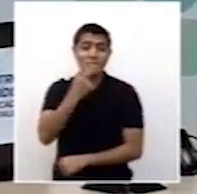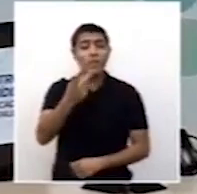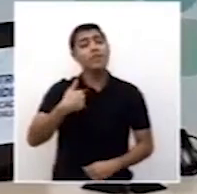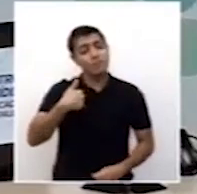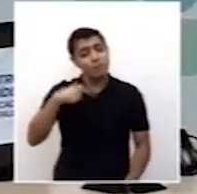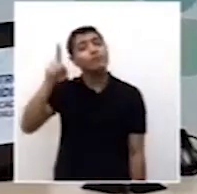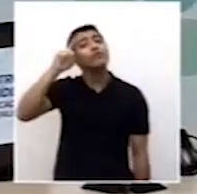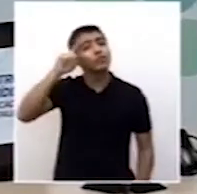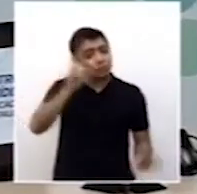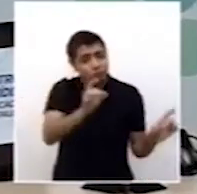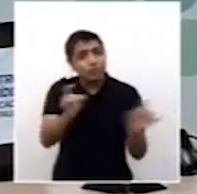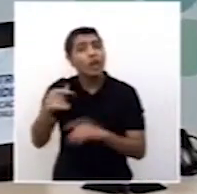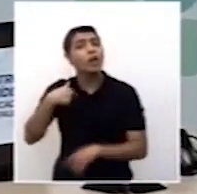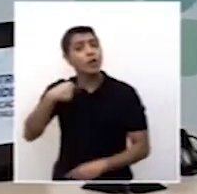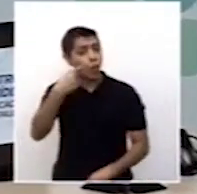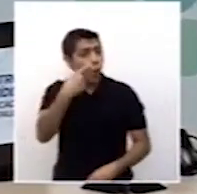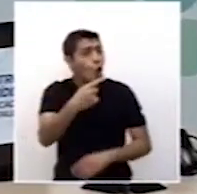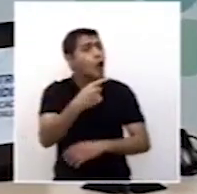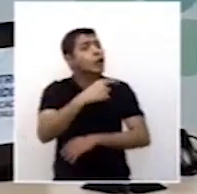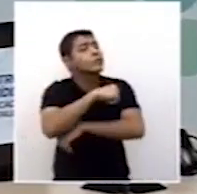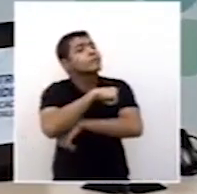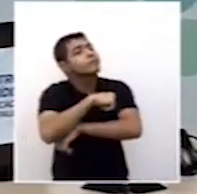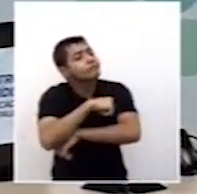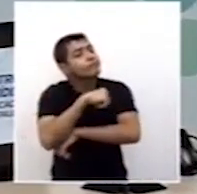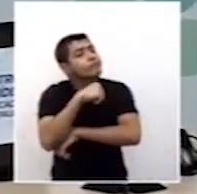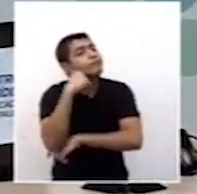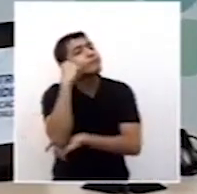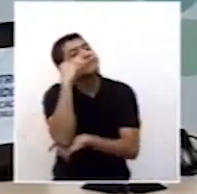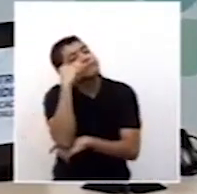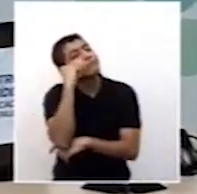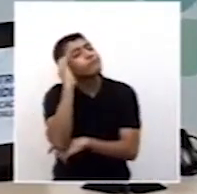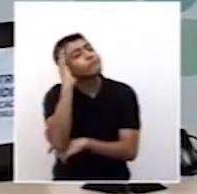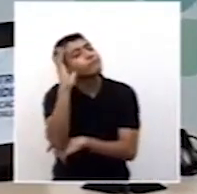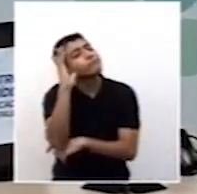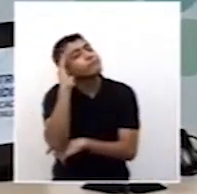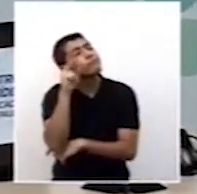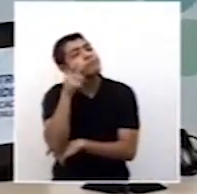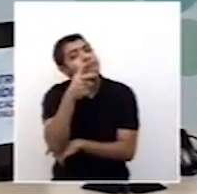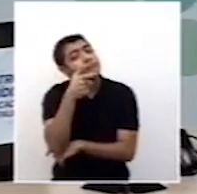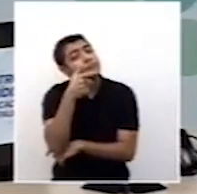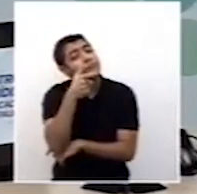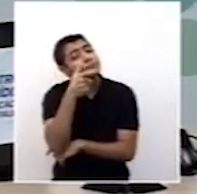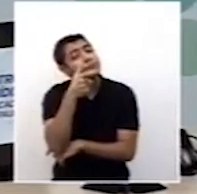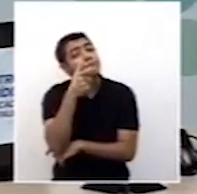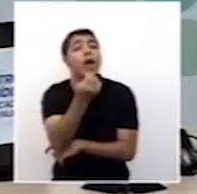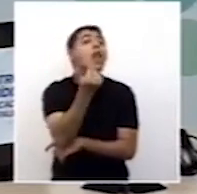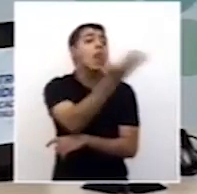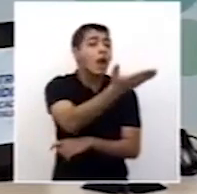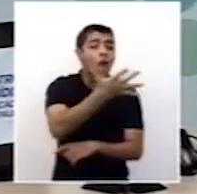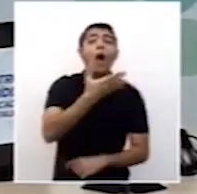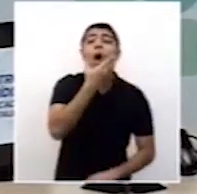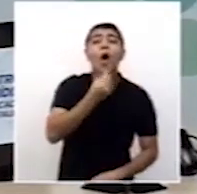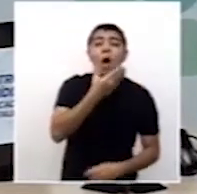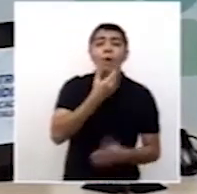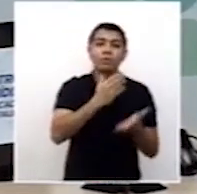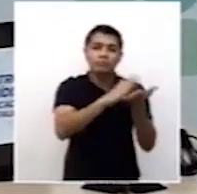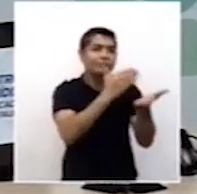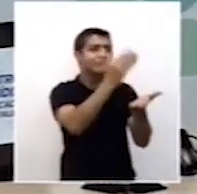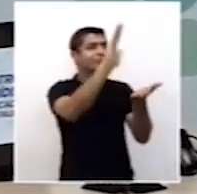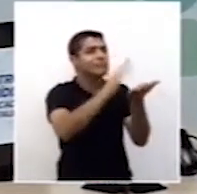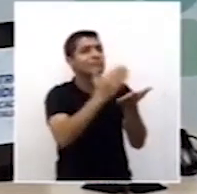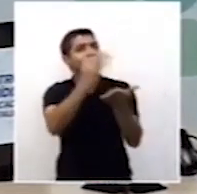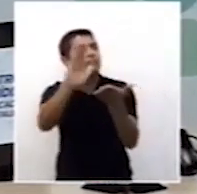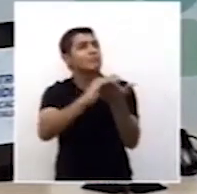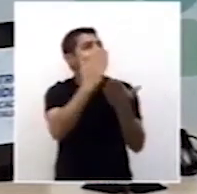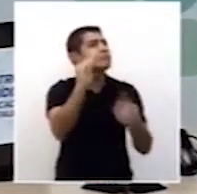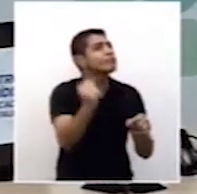os pedreiros, as pessoas trabalhando nessa obra. Então, ele está acompanhando todos os dias